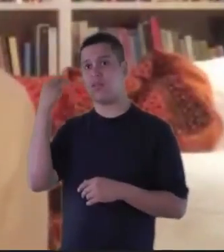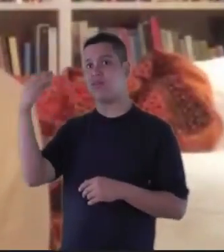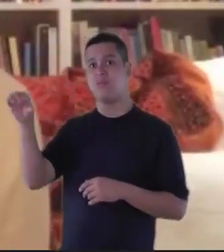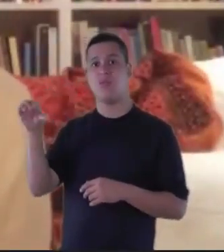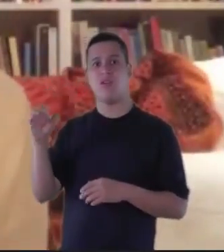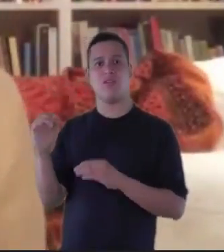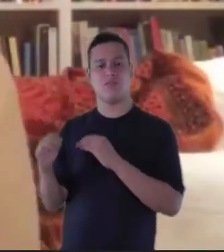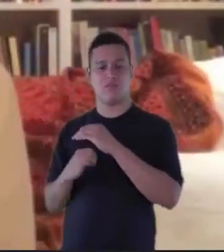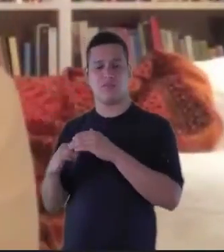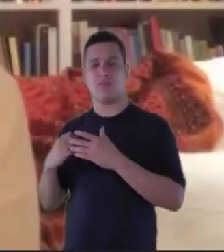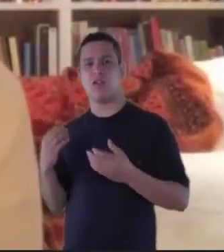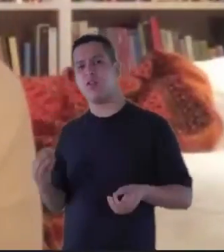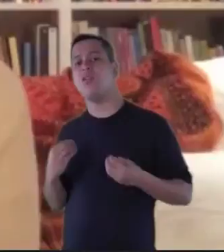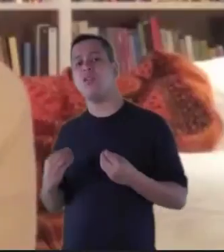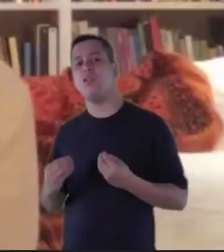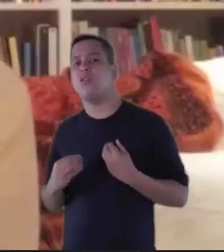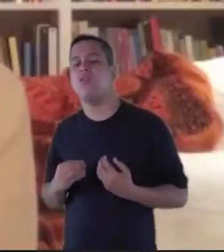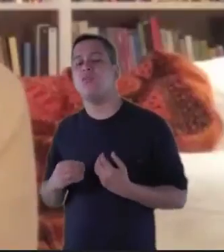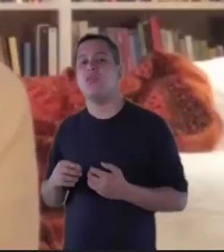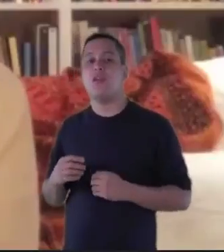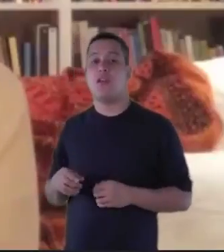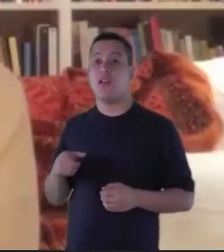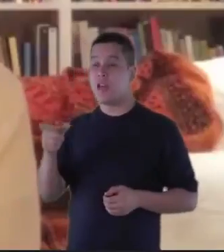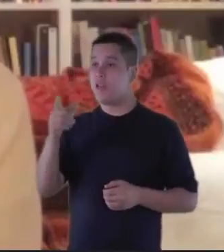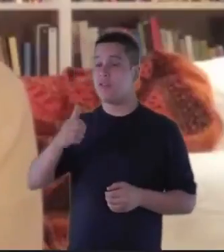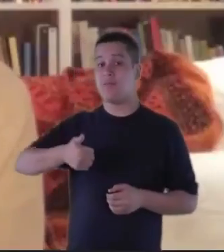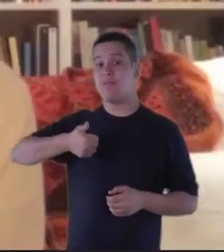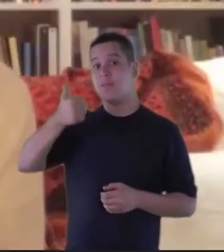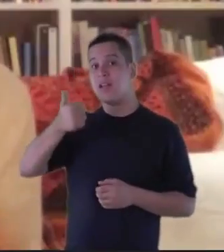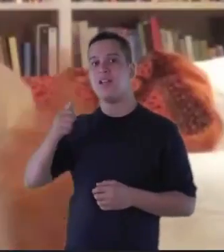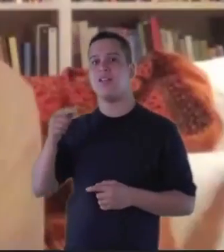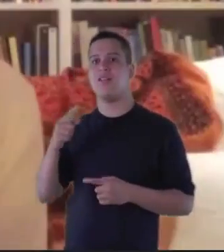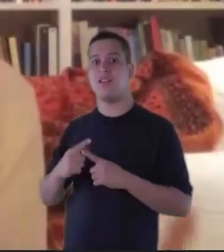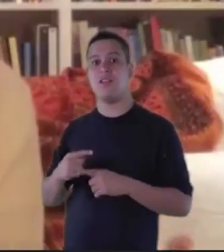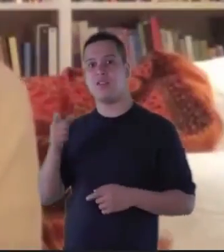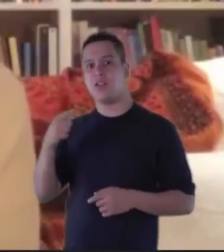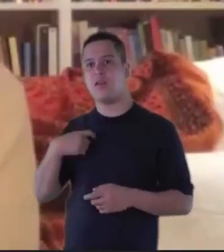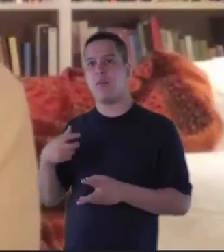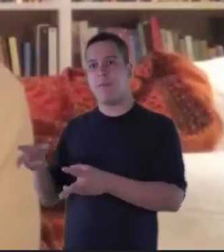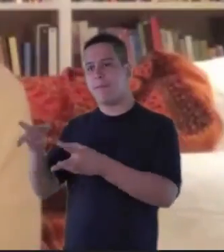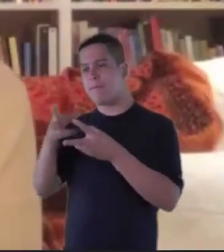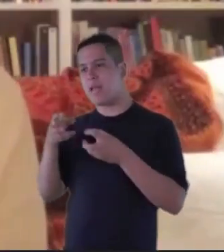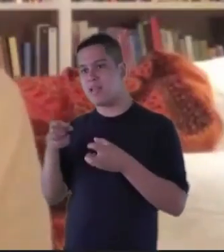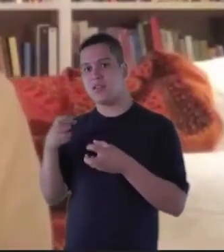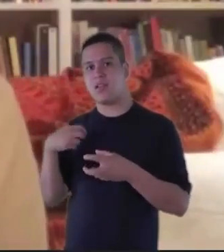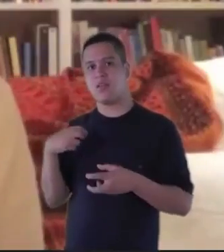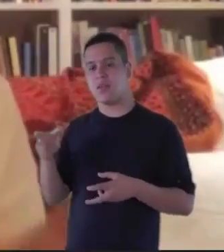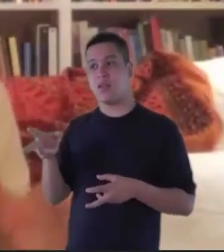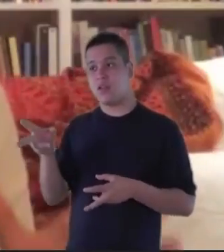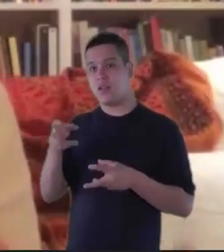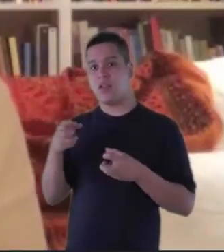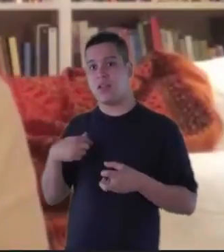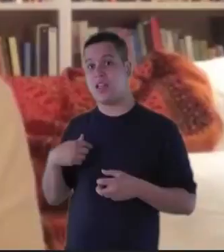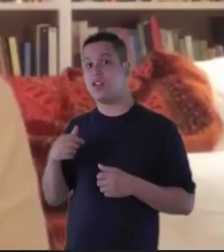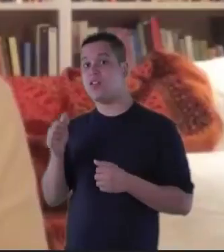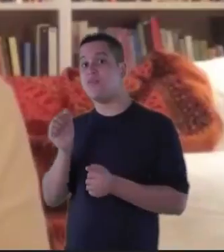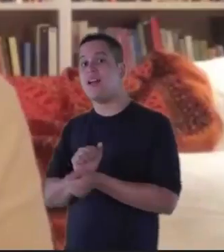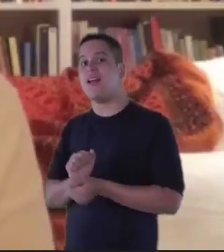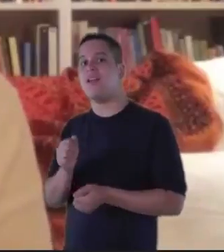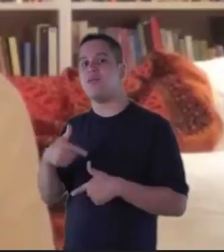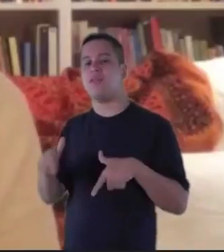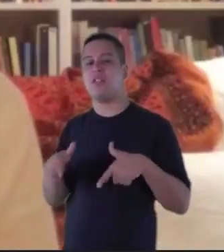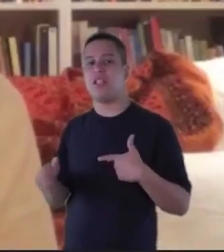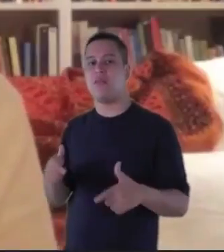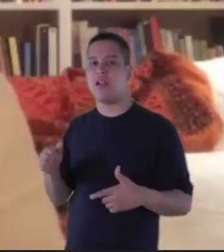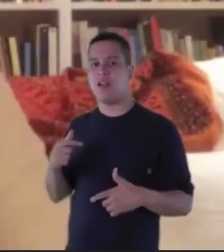Letras. E foi bem nessa hora que foi a primeira vez que a gente parou de trabalhar. Desde os 16 anos eu trabalhava, como eu fiquei grávida, a gente deu um